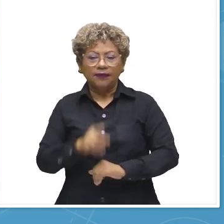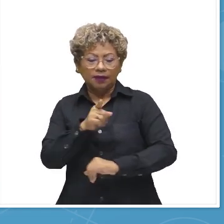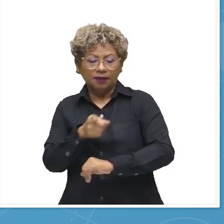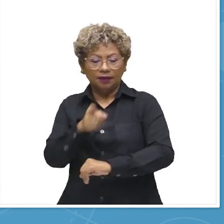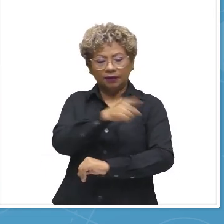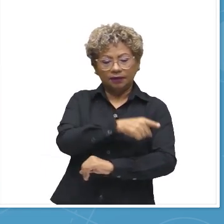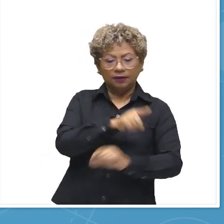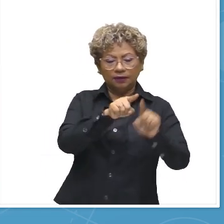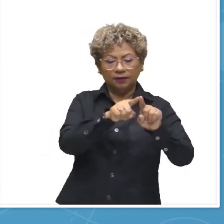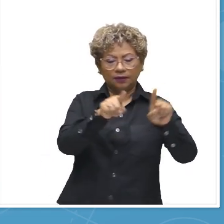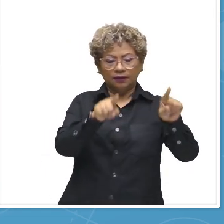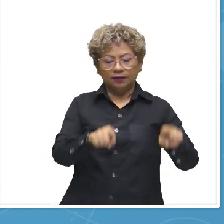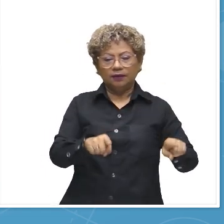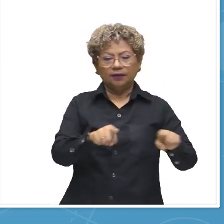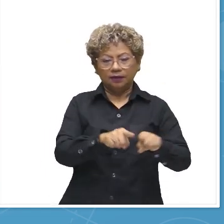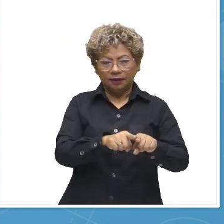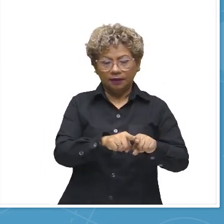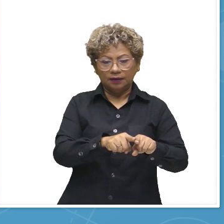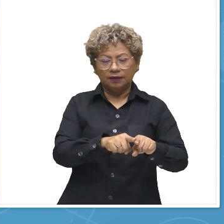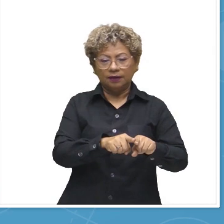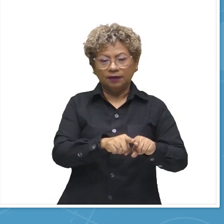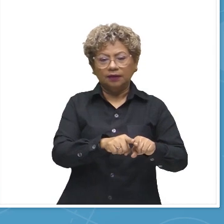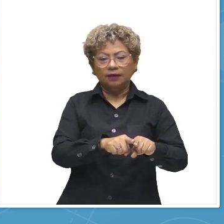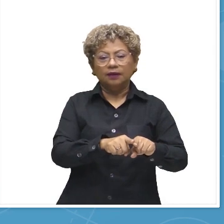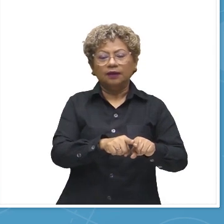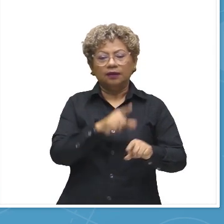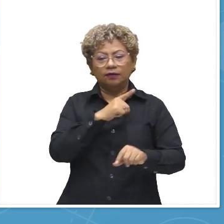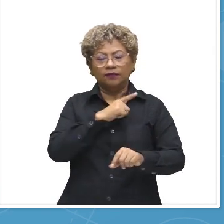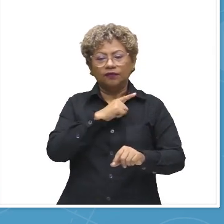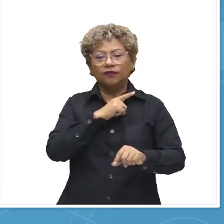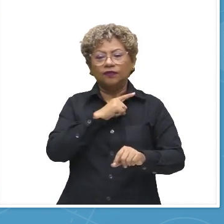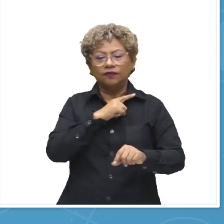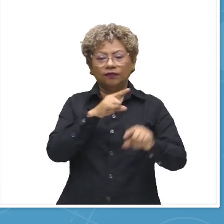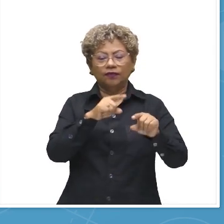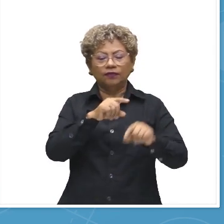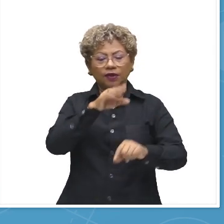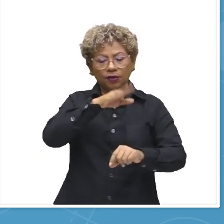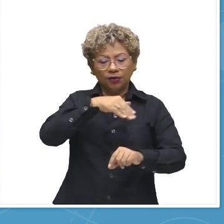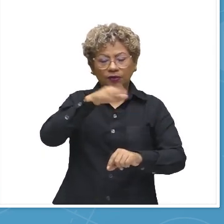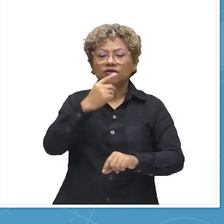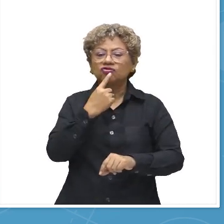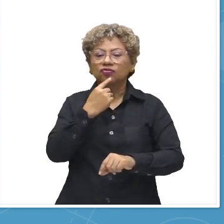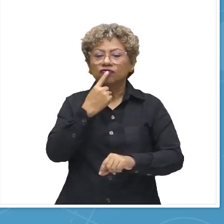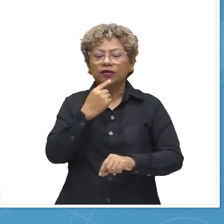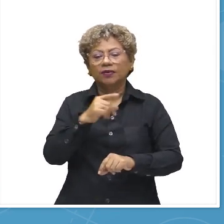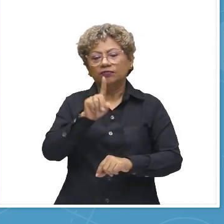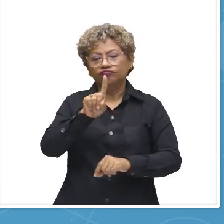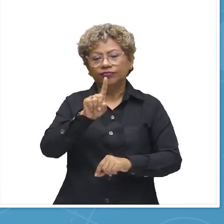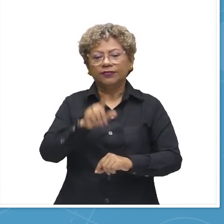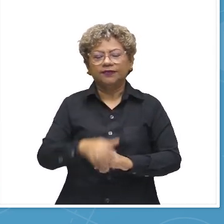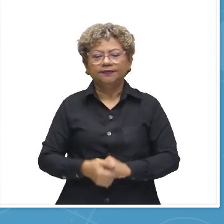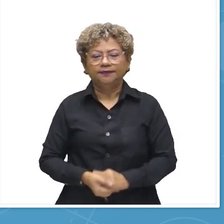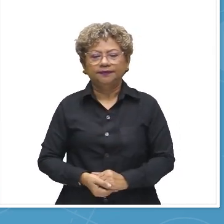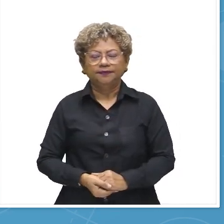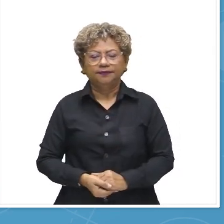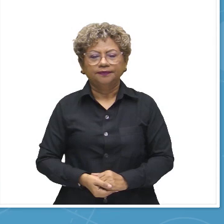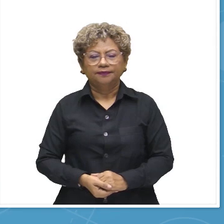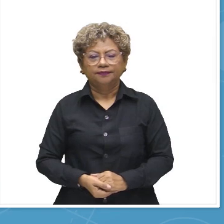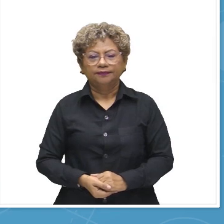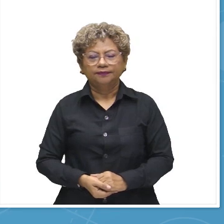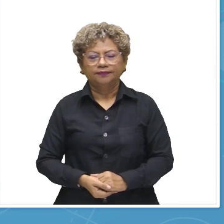3, 1, 2, 3, 4, mais uma 5. Beleza. Desse total de 5, eu